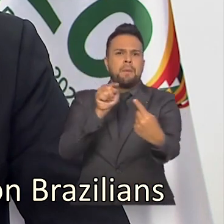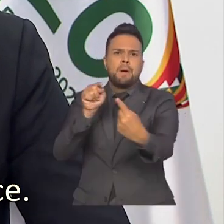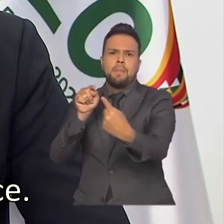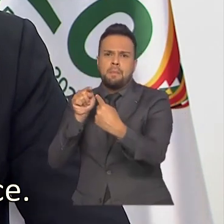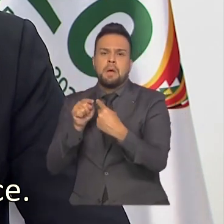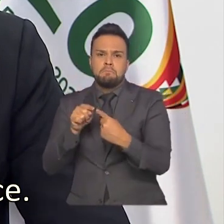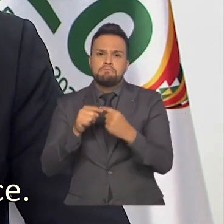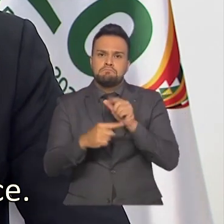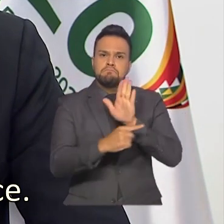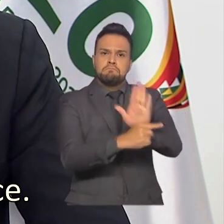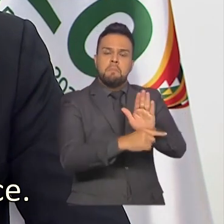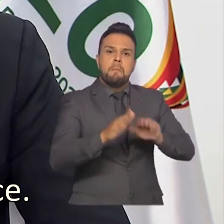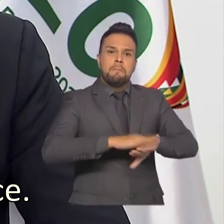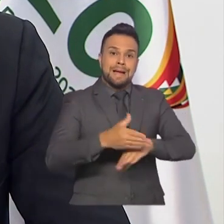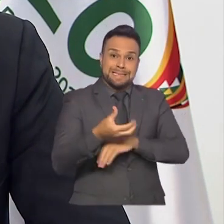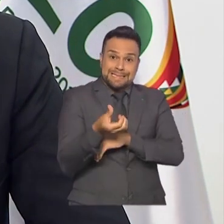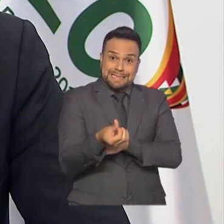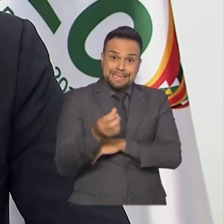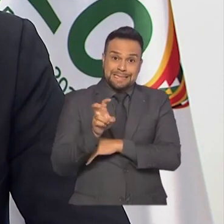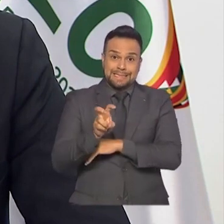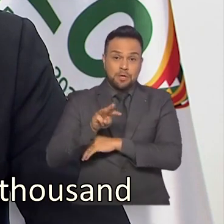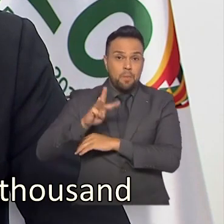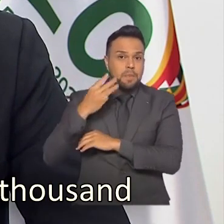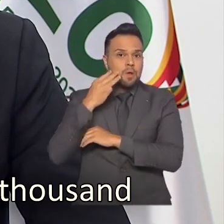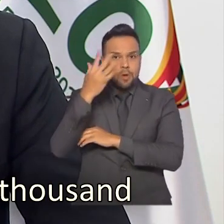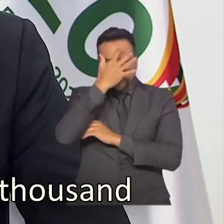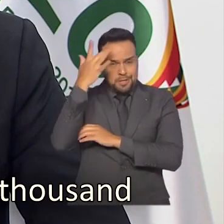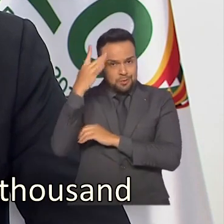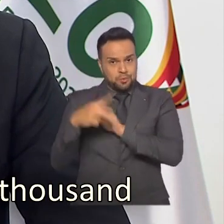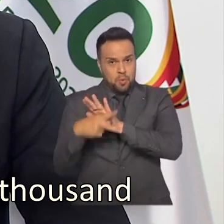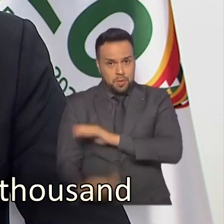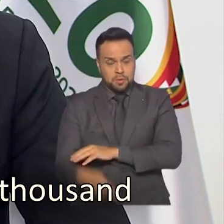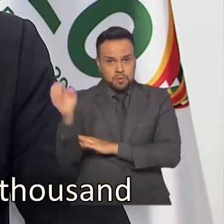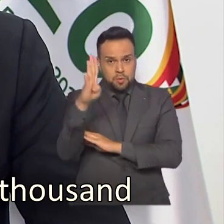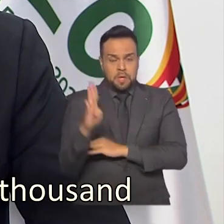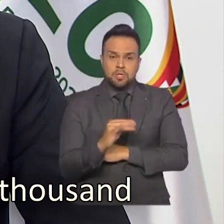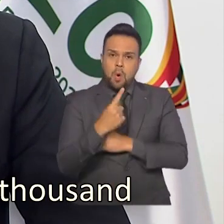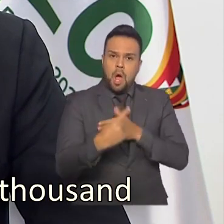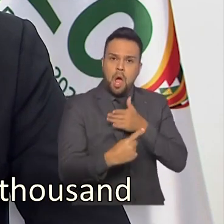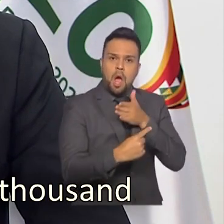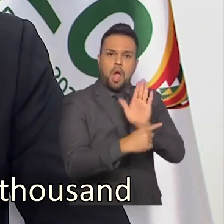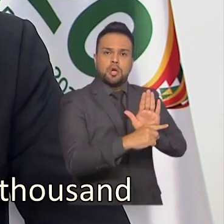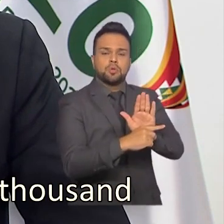brasileiros com auxílio emergencial, com socorro a